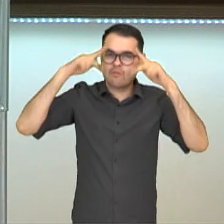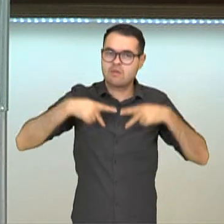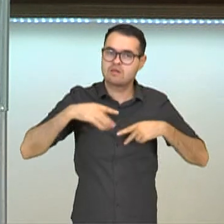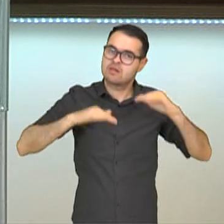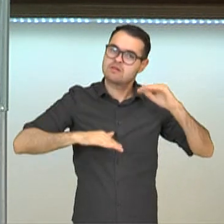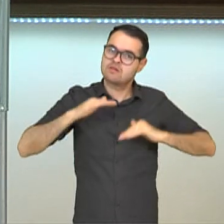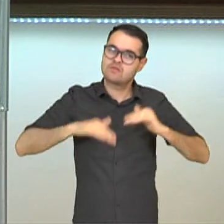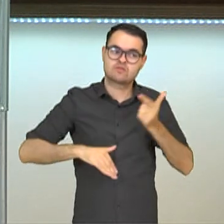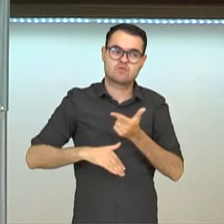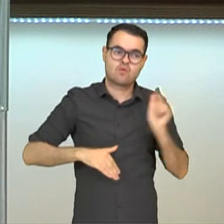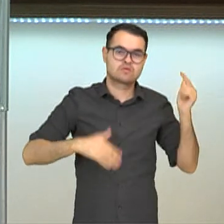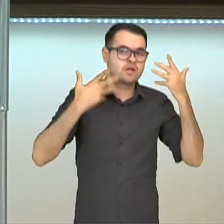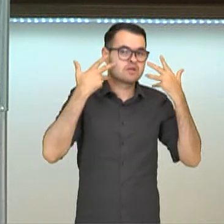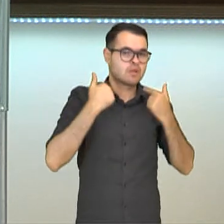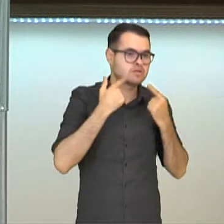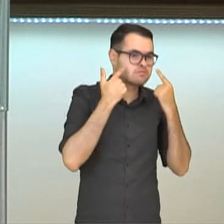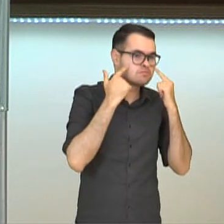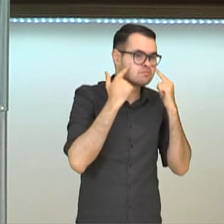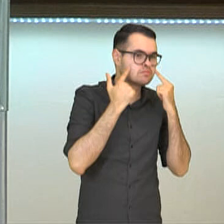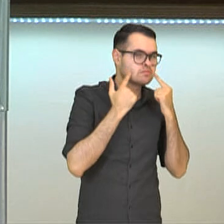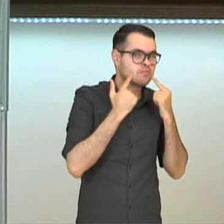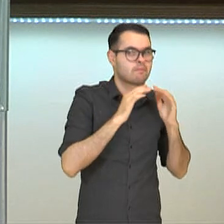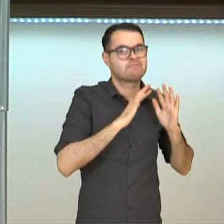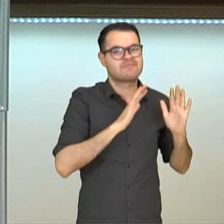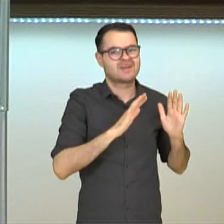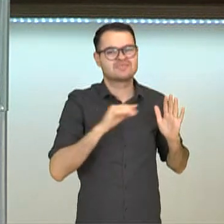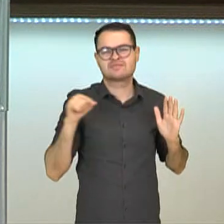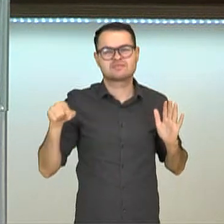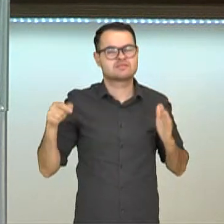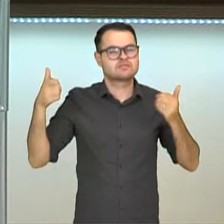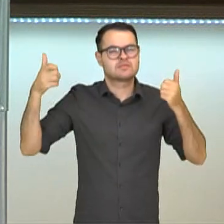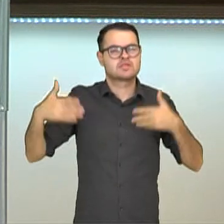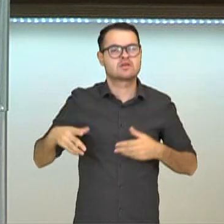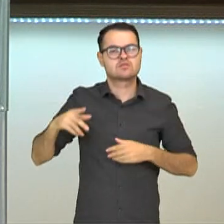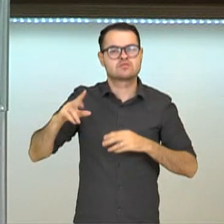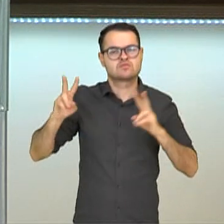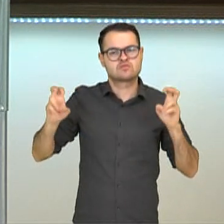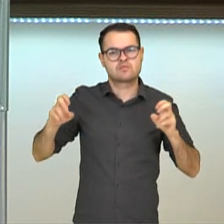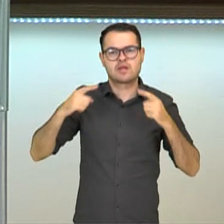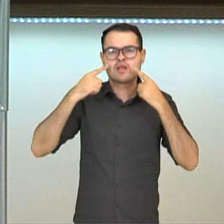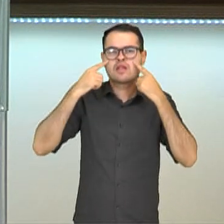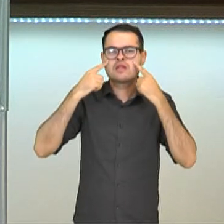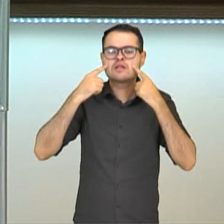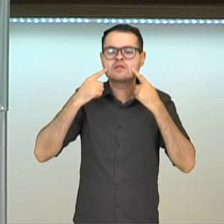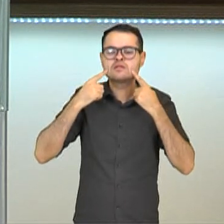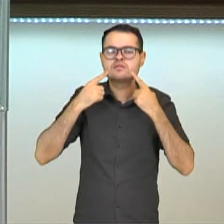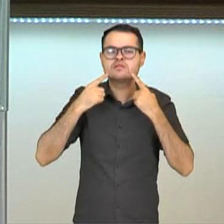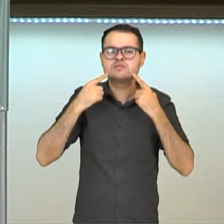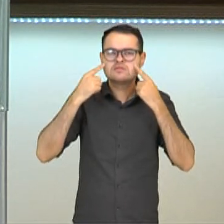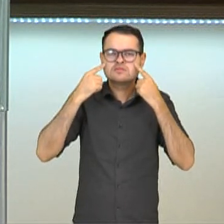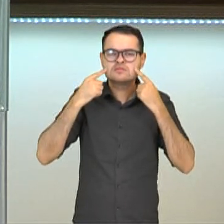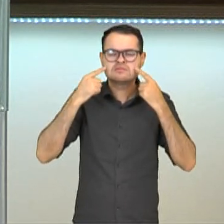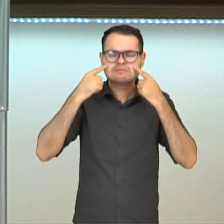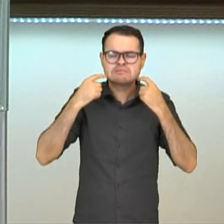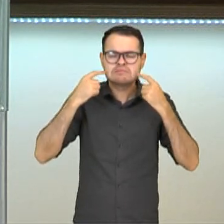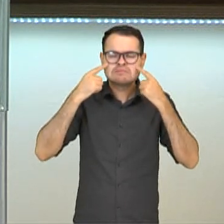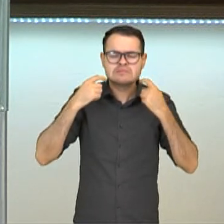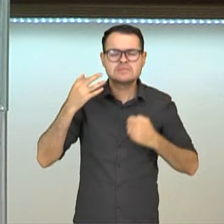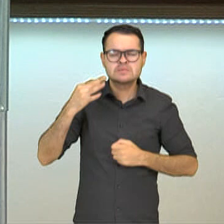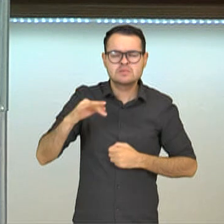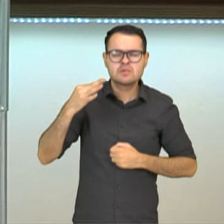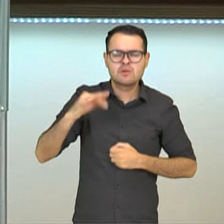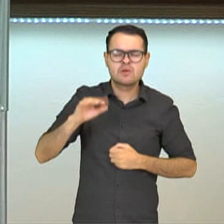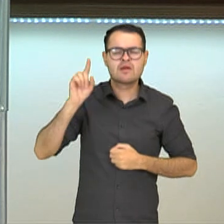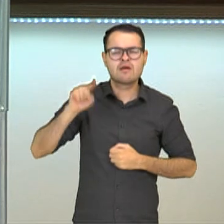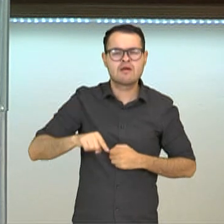até outros animais consigam ter lágrimas também, mas aqui quando a gente está falando de lágrimas, representando choro, dor,